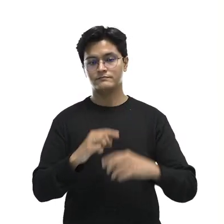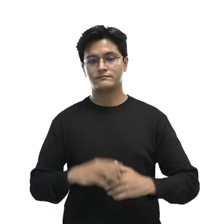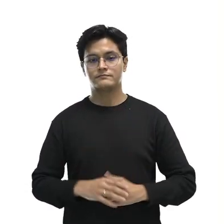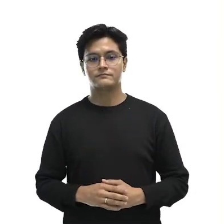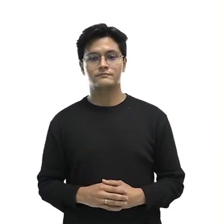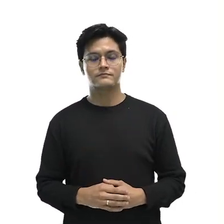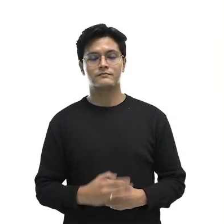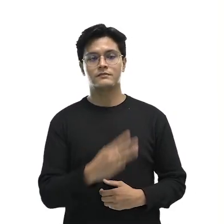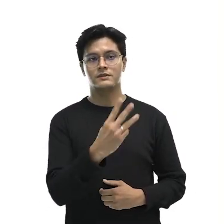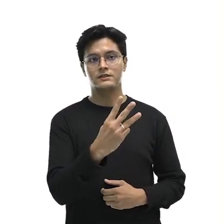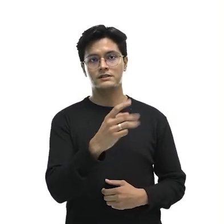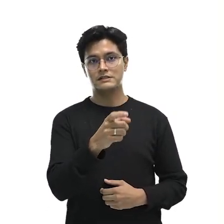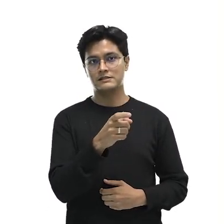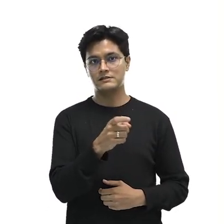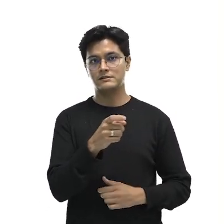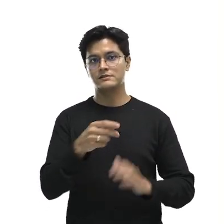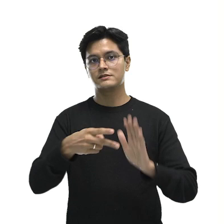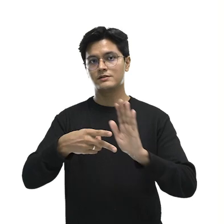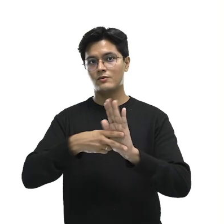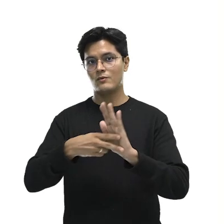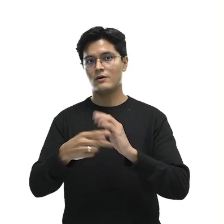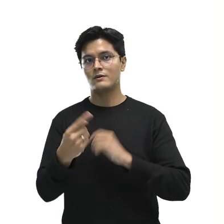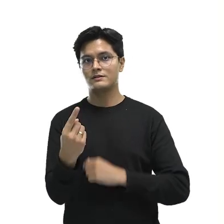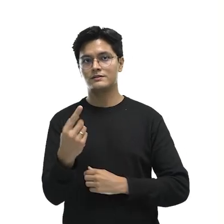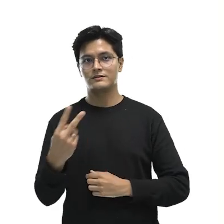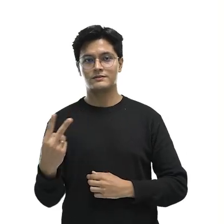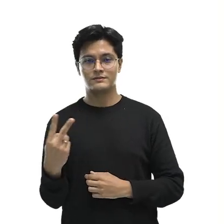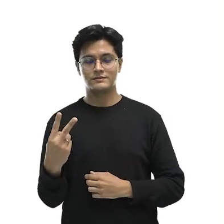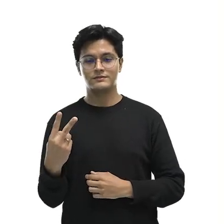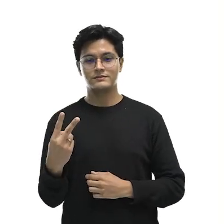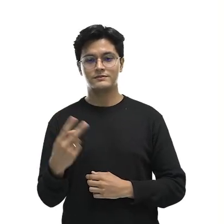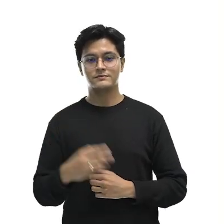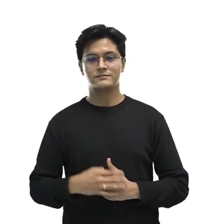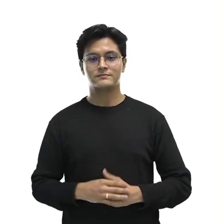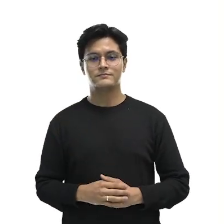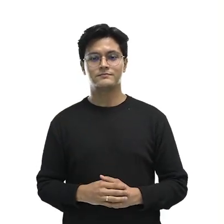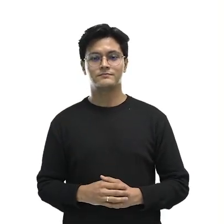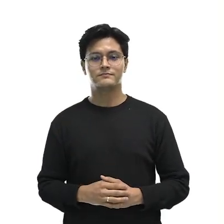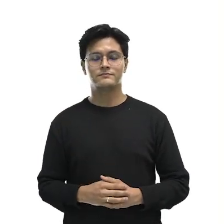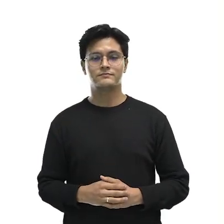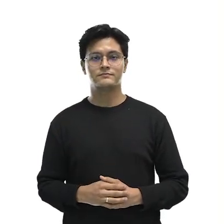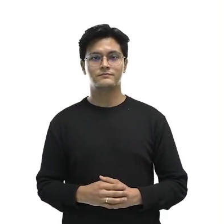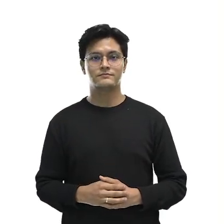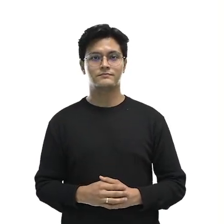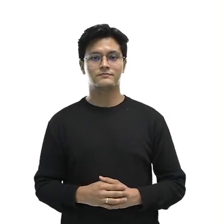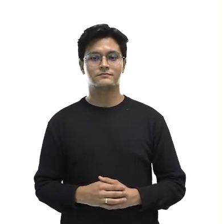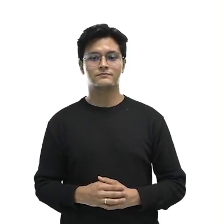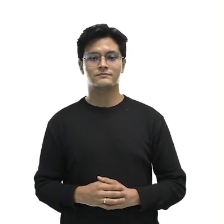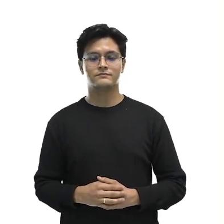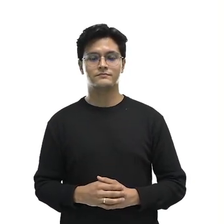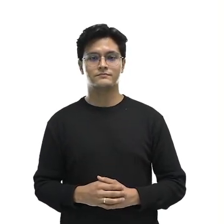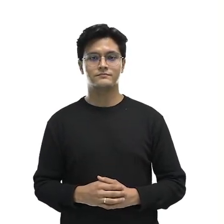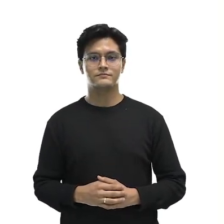3x igual a 12. 12 vezes 3, 12 vezes 6, 12, né?